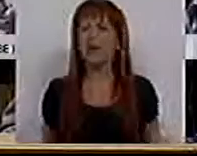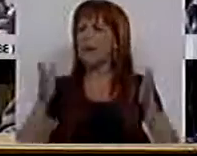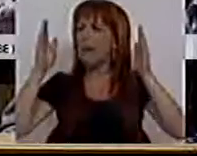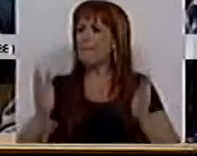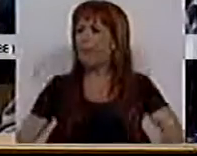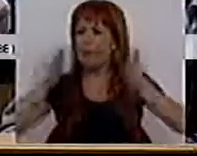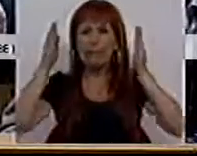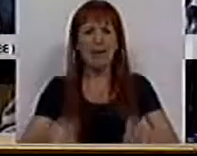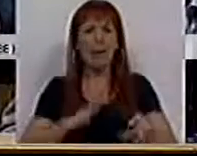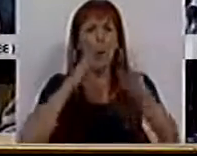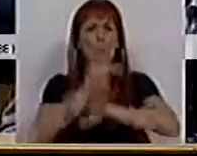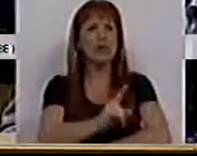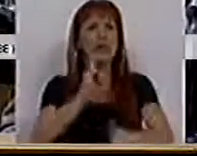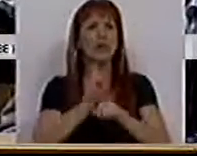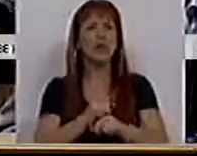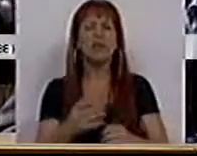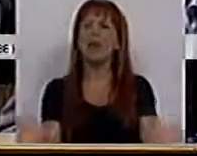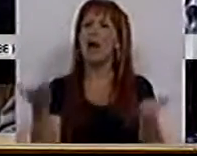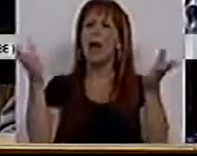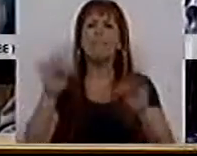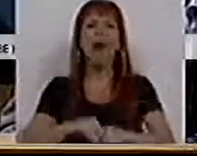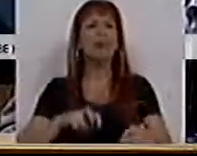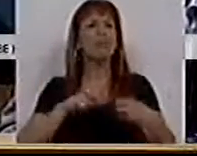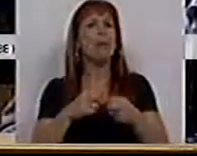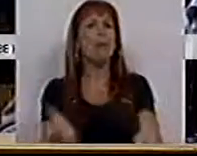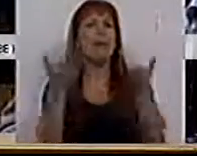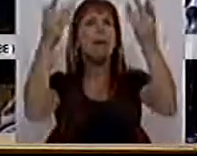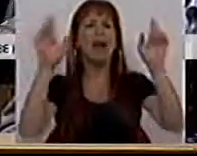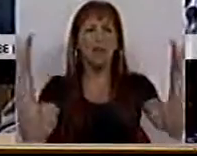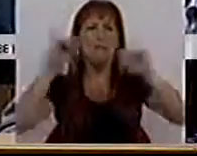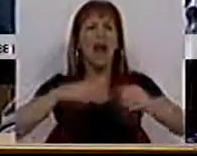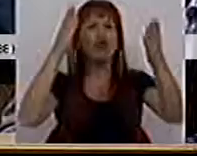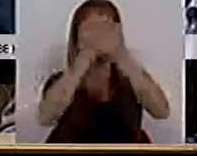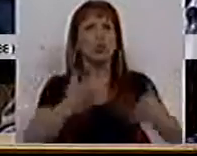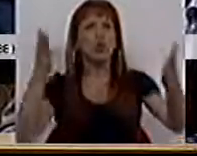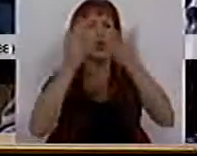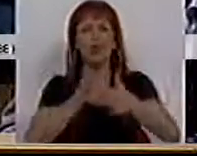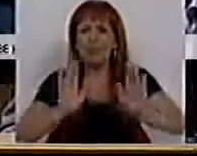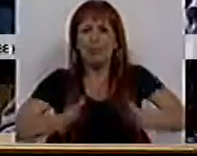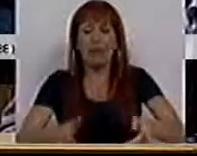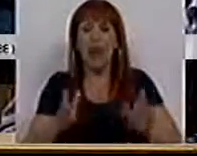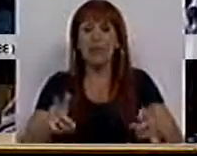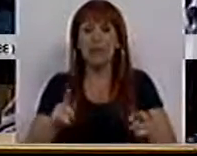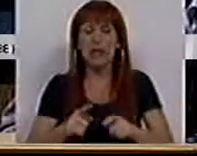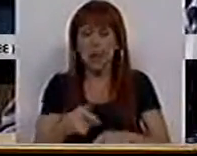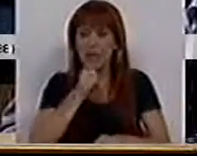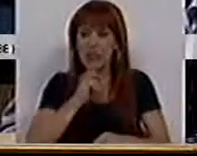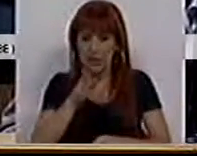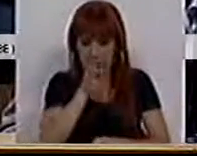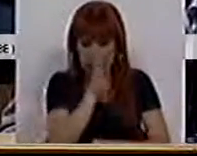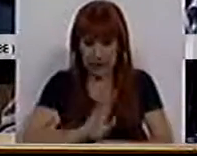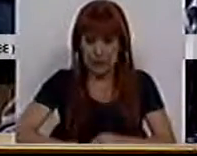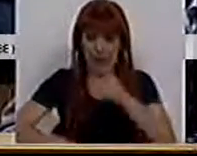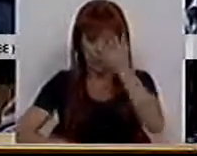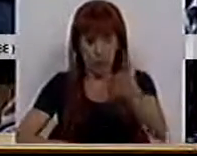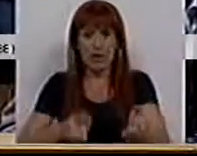é preciso continuar a levantar o problema, a fazer mais estudos. É preciso pôr as medidas no terreno,